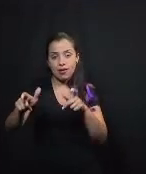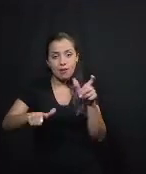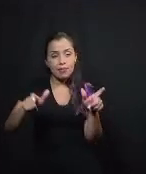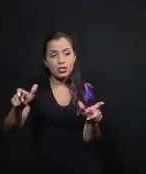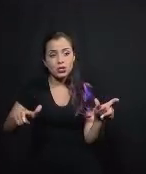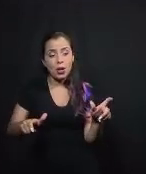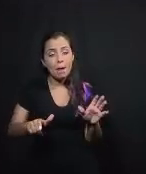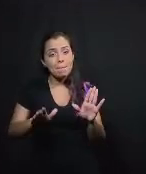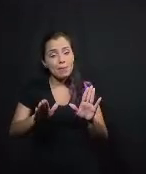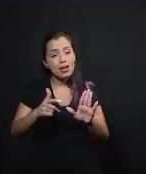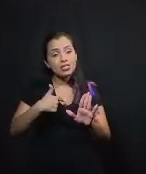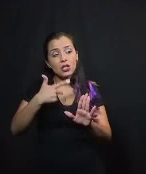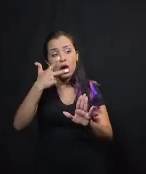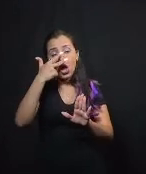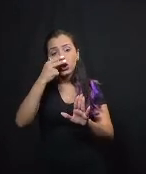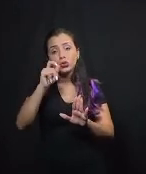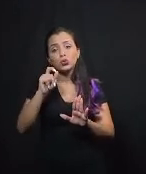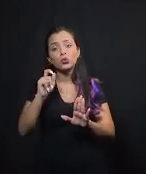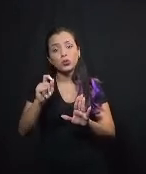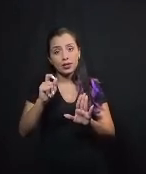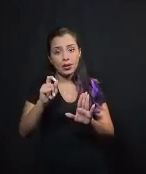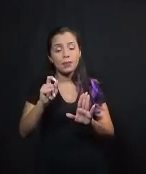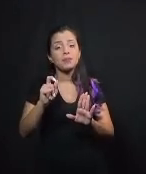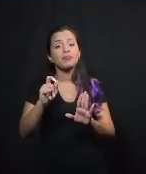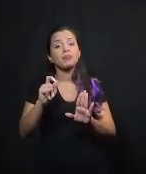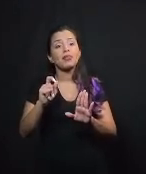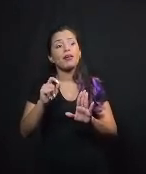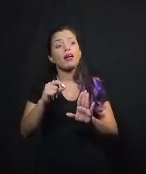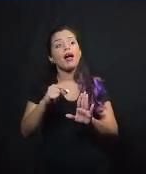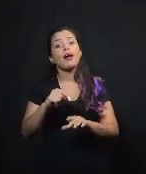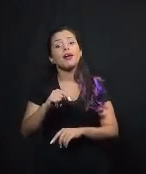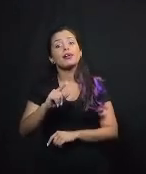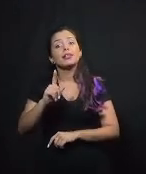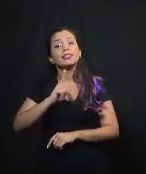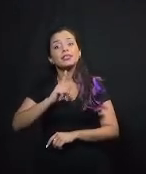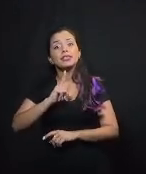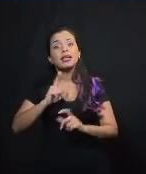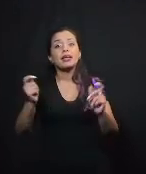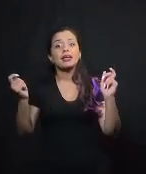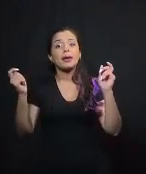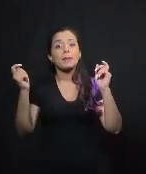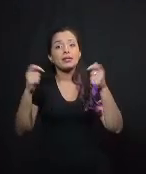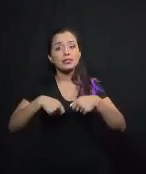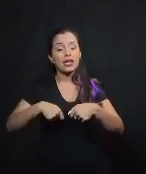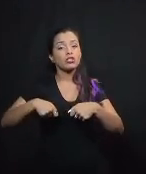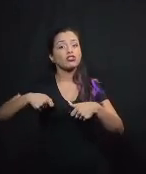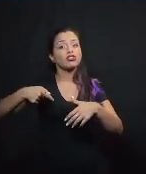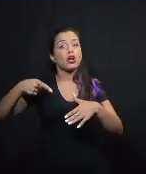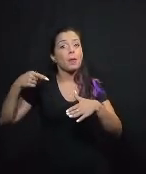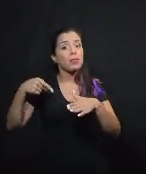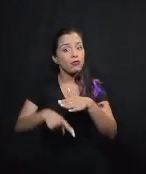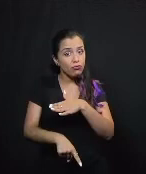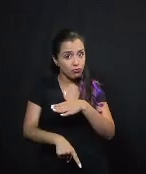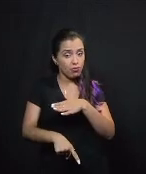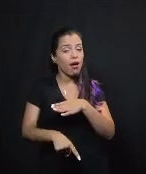Eu acho o seguinte, do que nós estamos falando é a possibilidade de que se aprofundem medidas